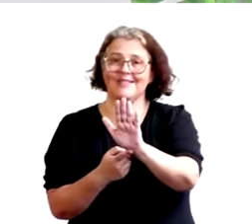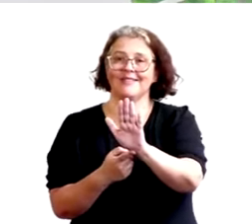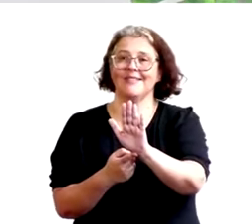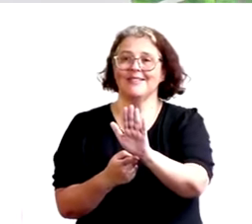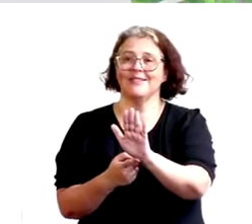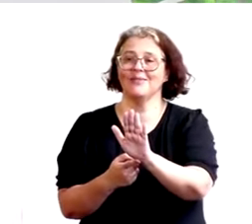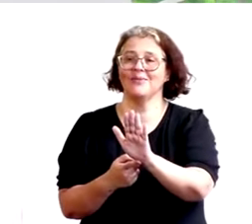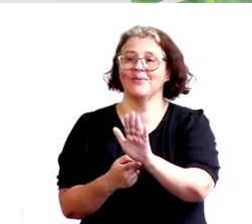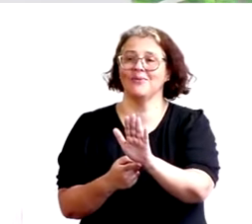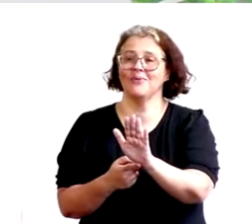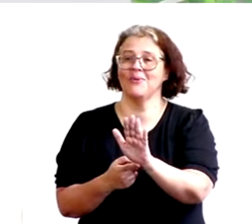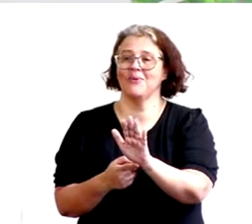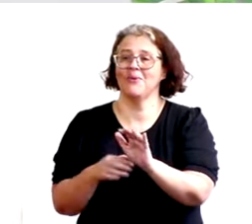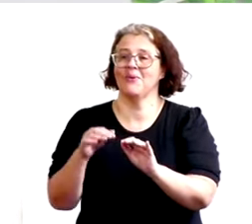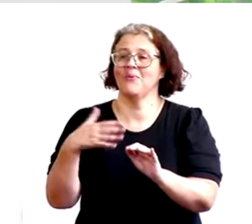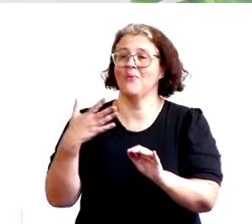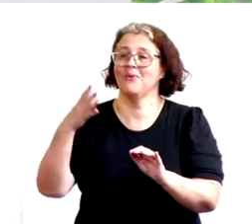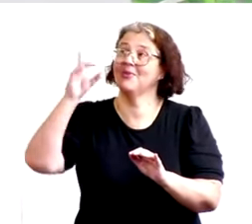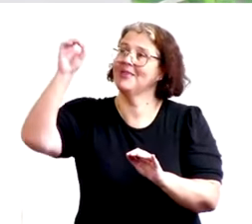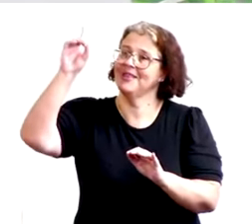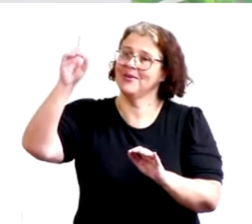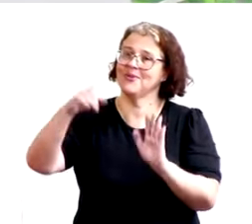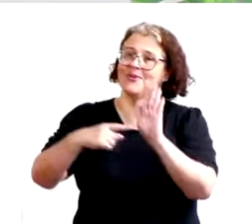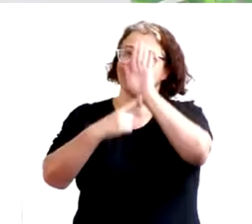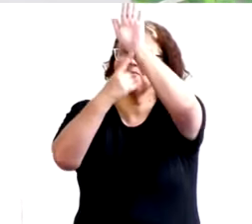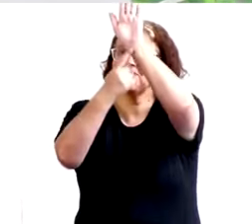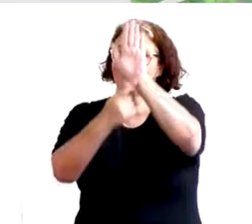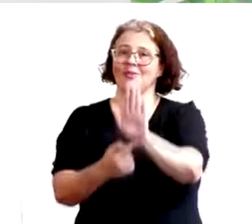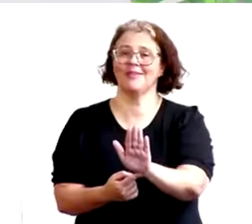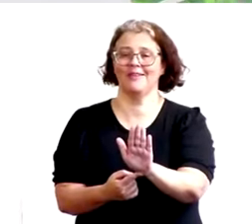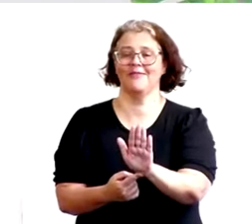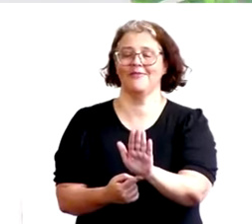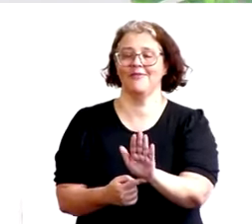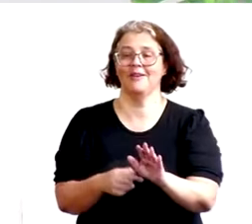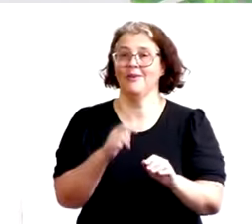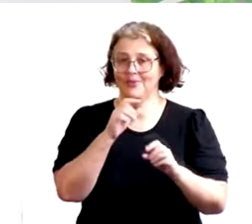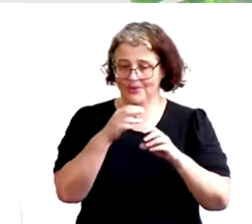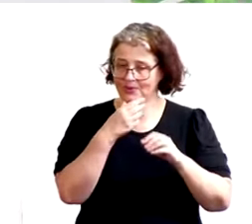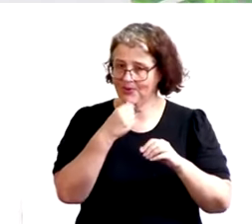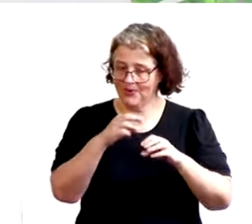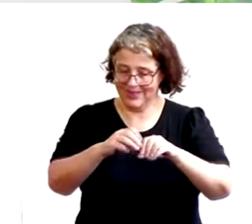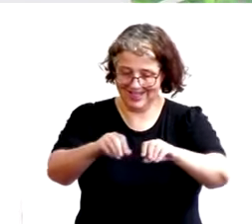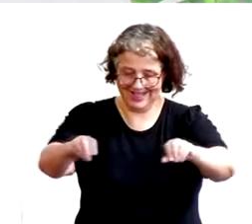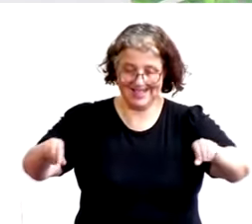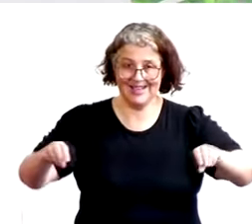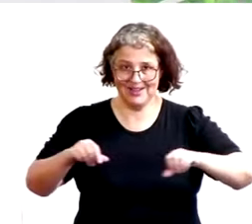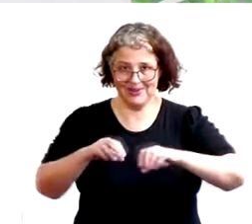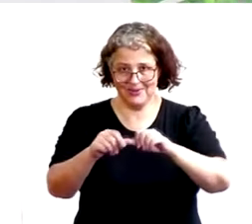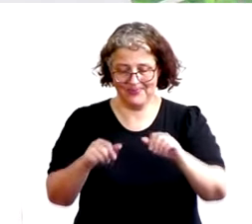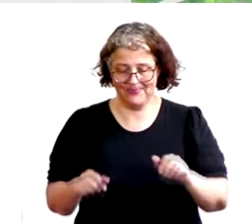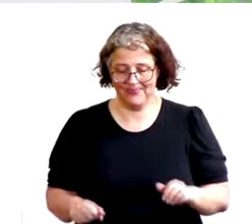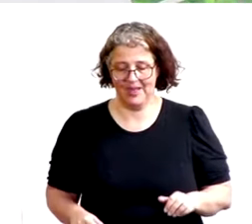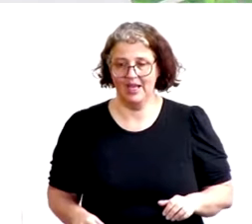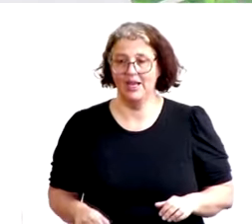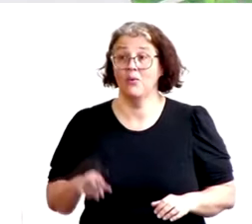deserto quando ele se manifestava numa coluna de nuvem